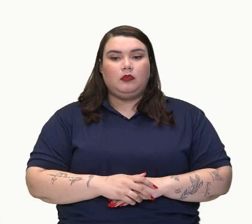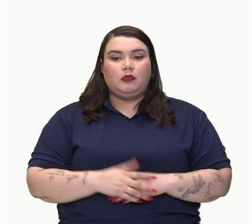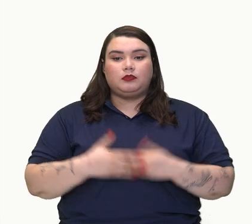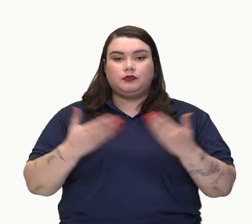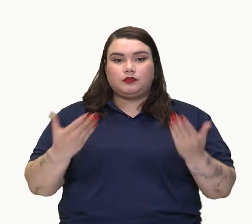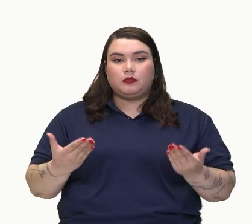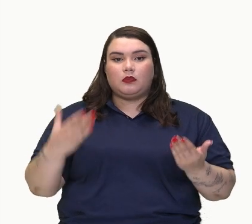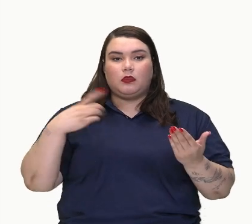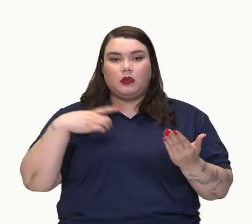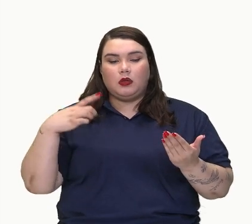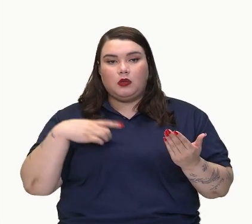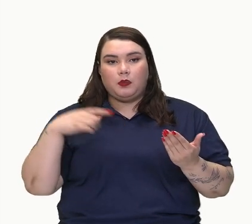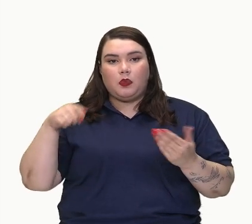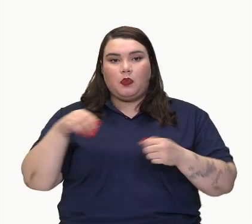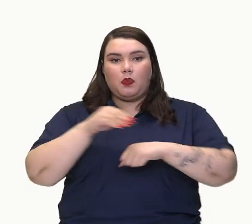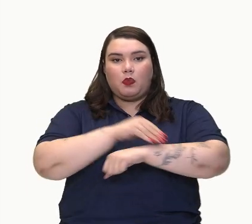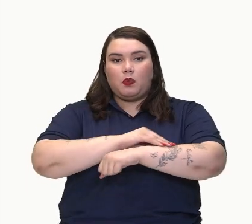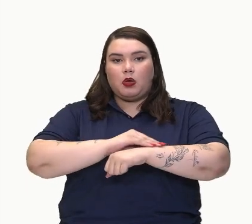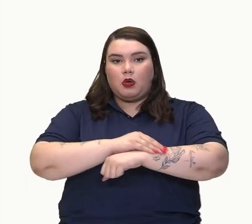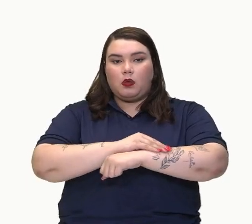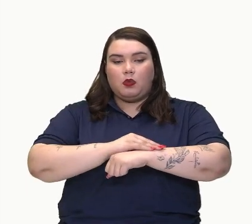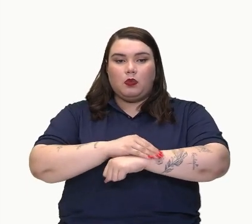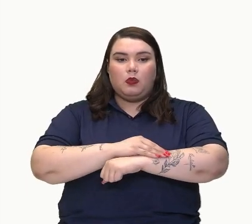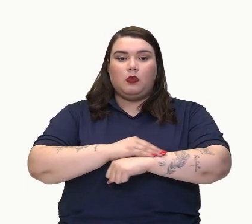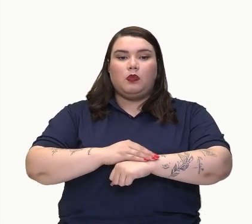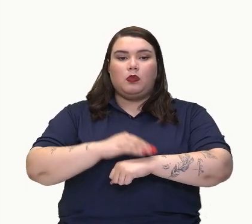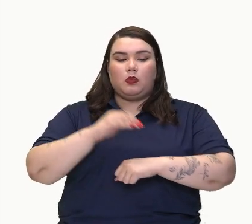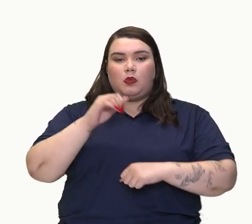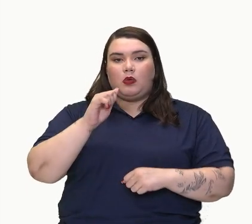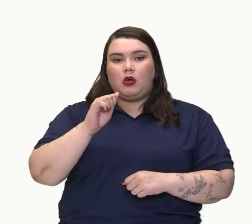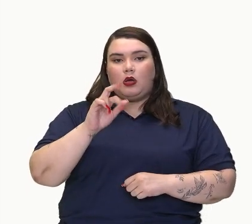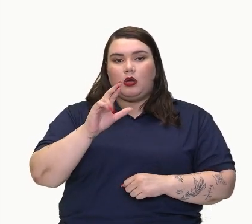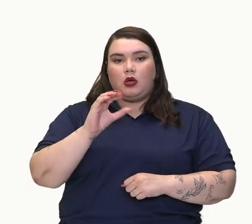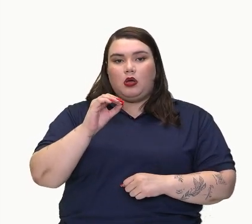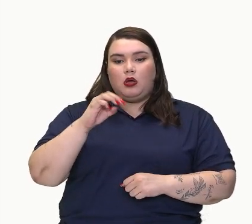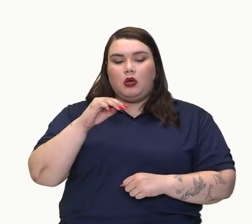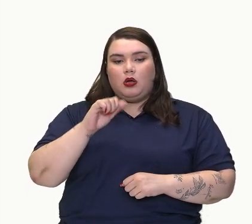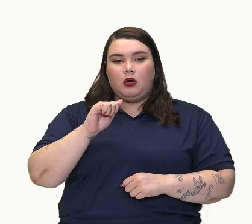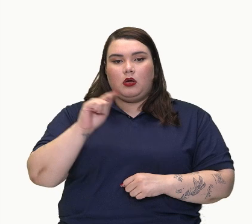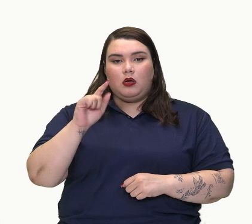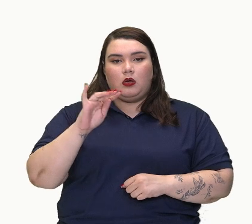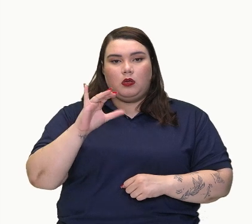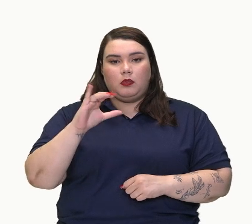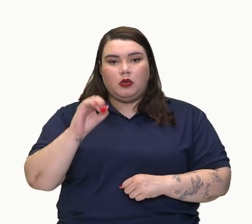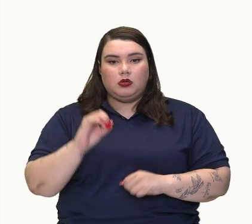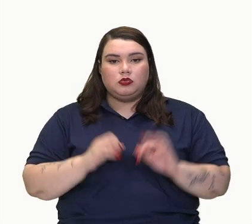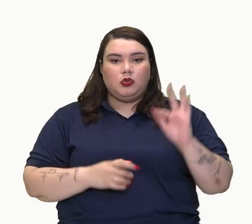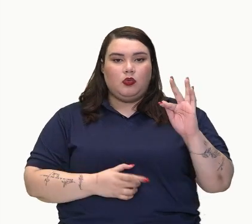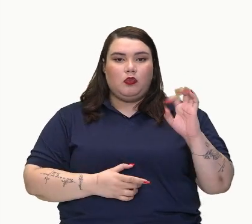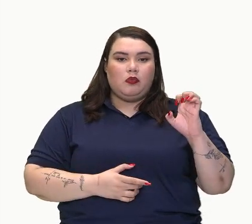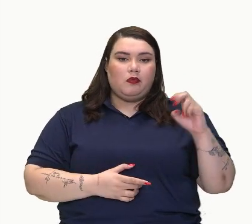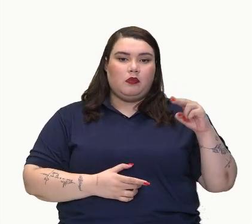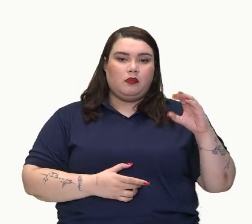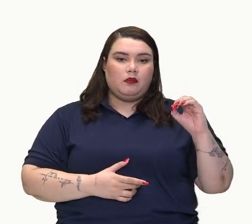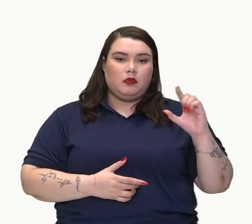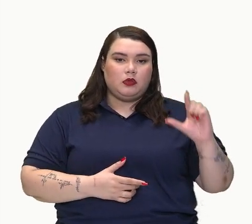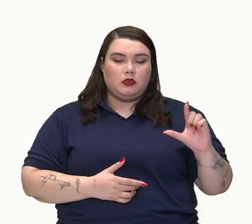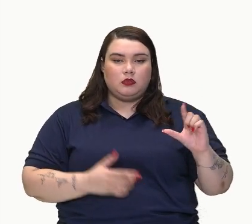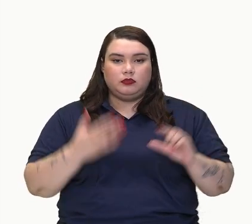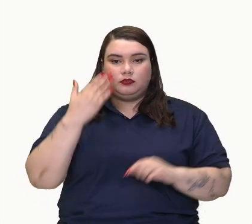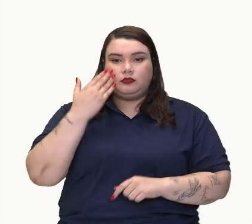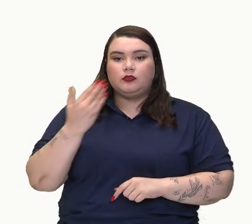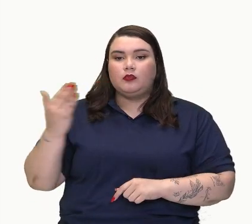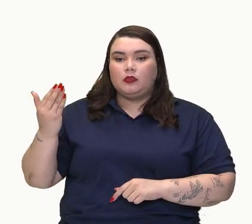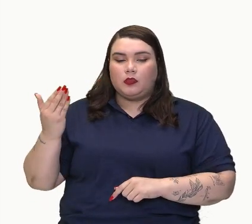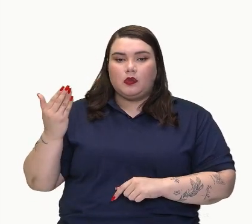gente tem uma função que é o álcool aromático, que é esse aqui, e nós temos o fenol, que é este aqui. São duas